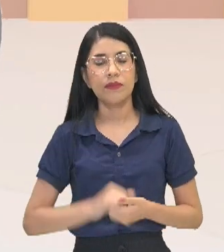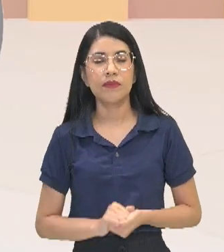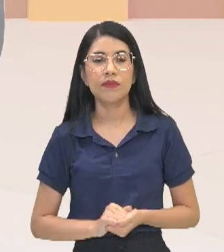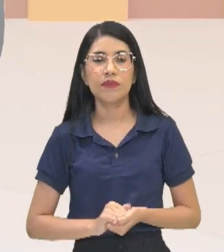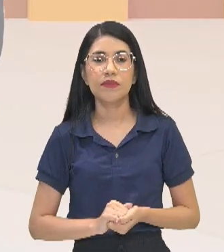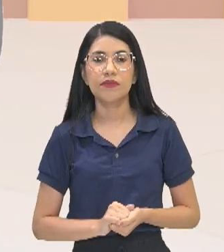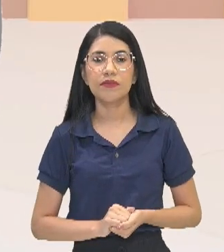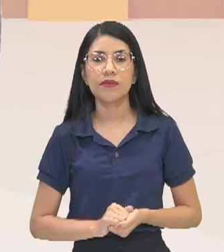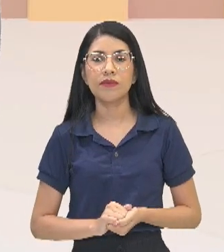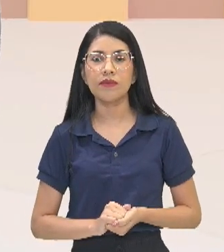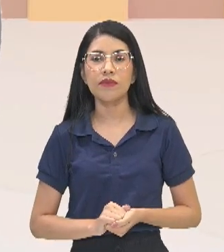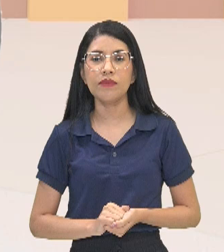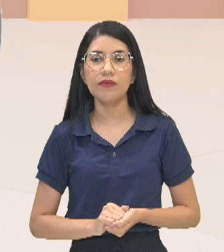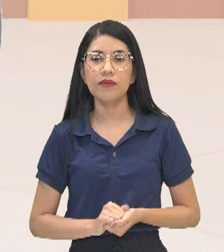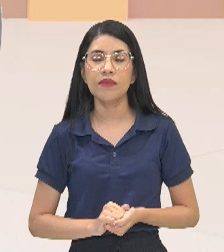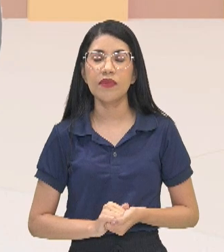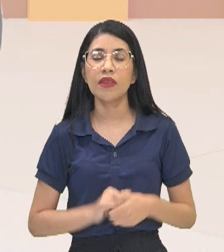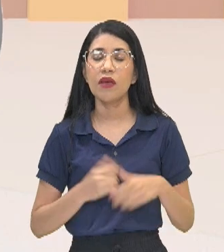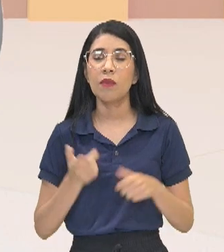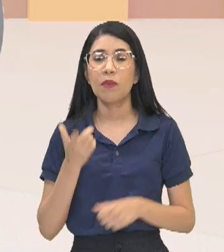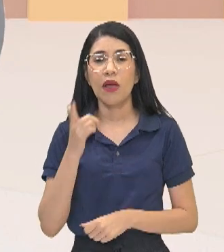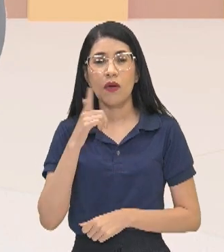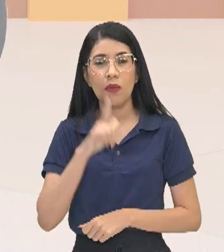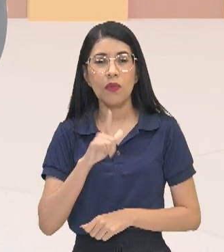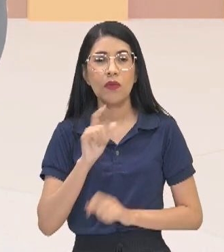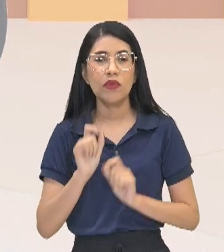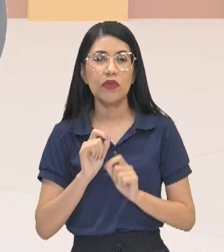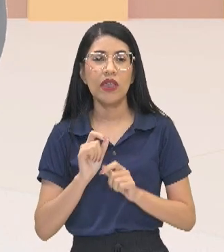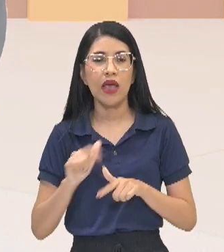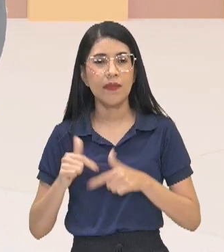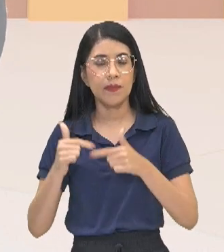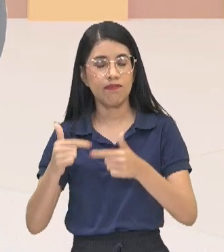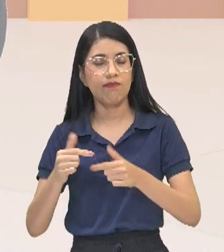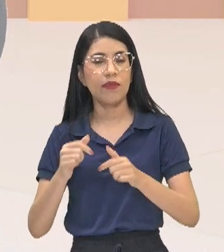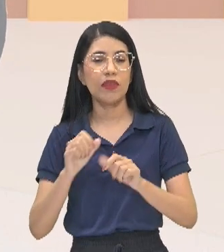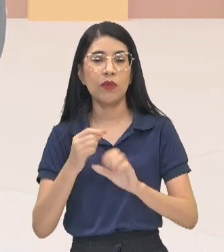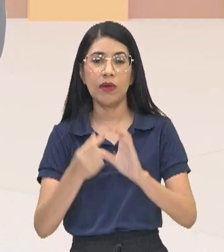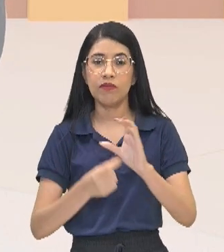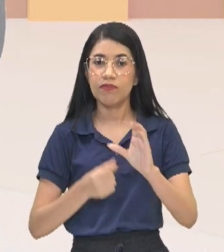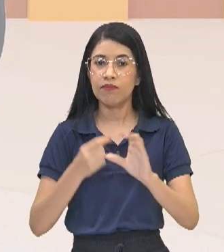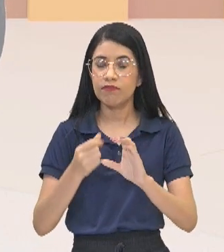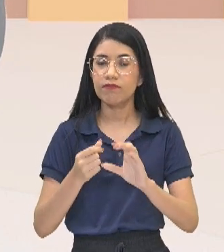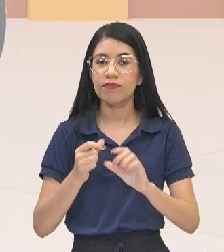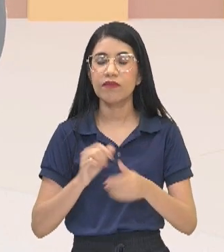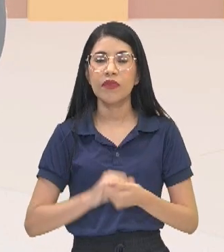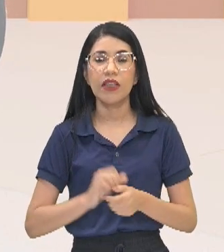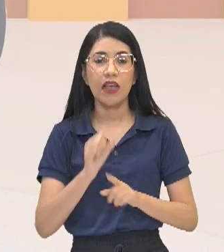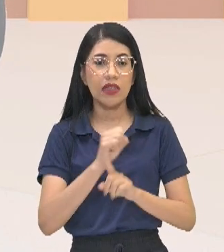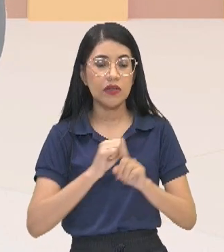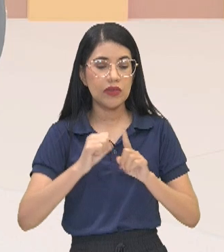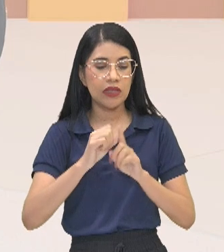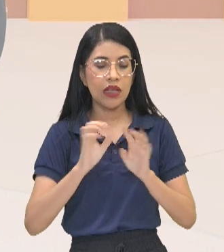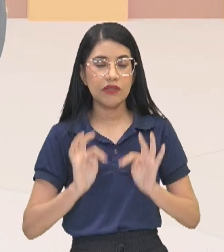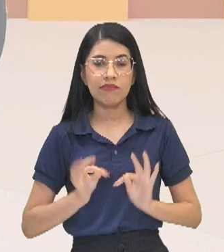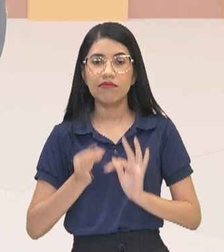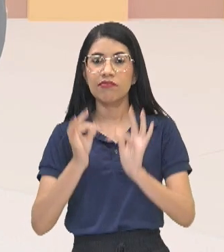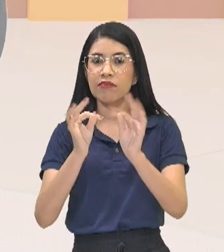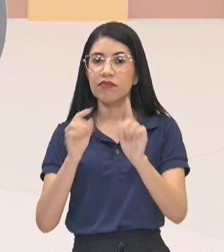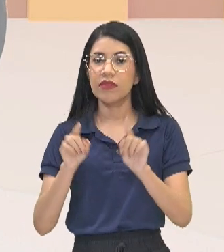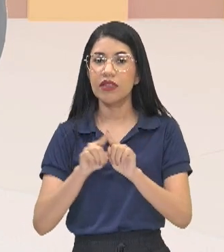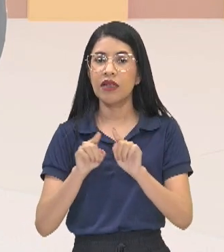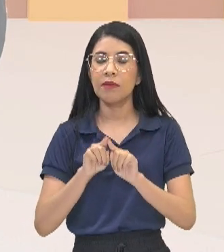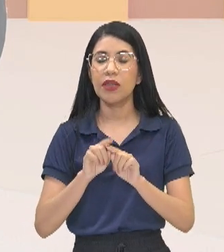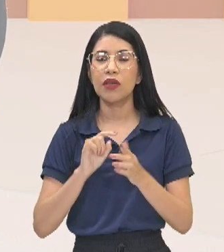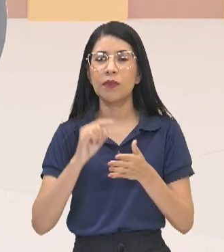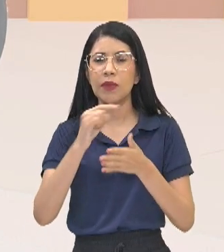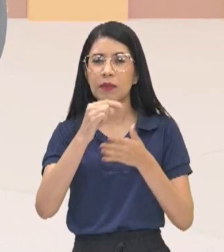Então, para alcançar essa funcionalidade do sistema capitalista, a sociedade tecnológica, tudo isso foi,